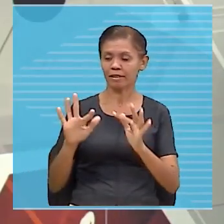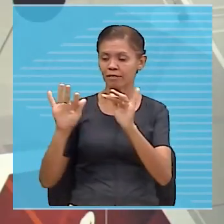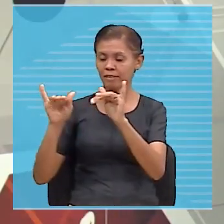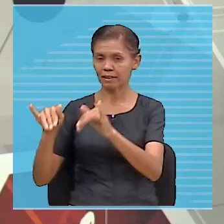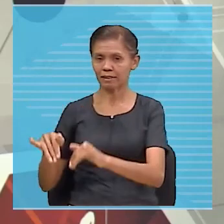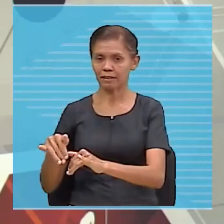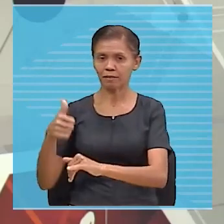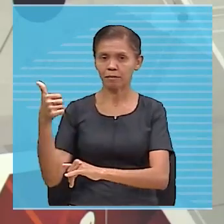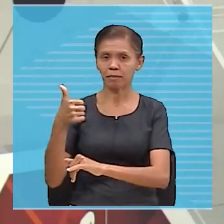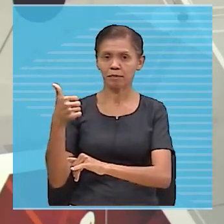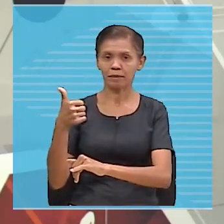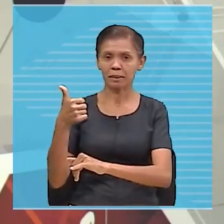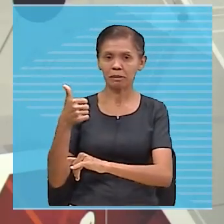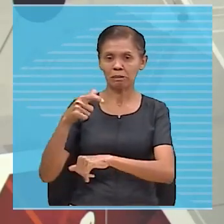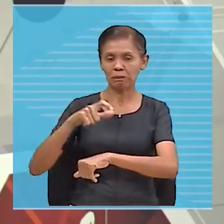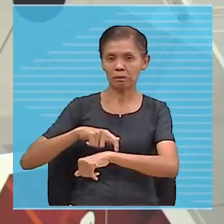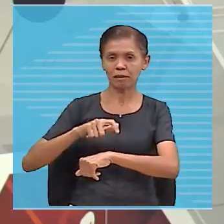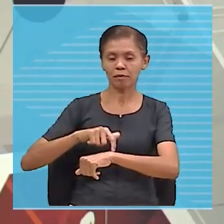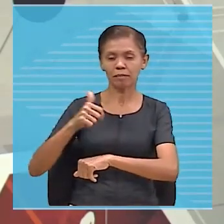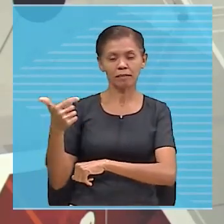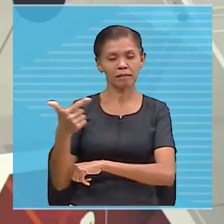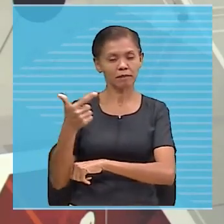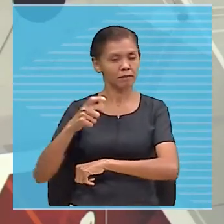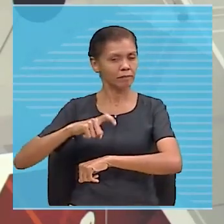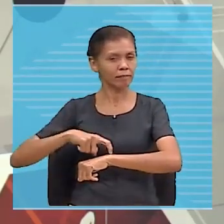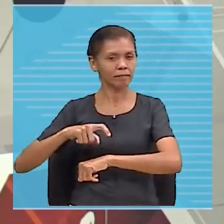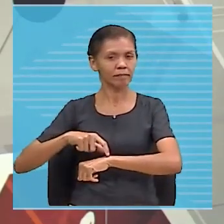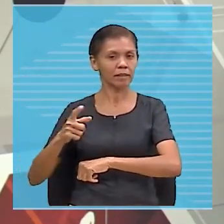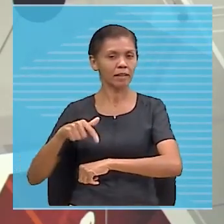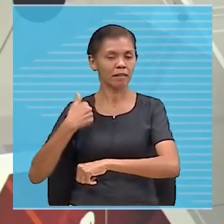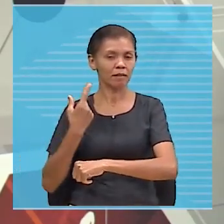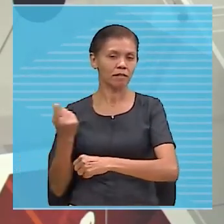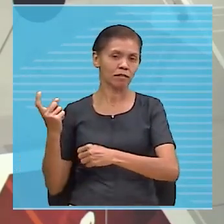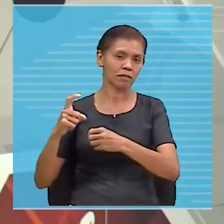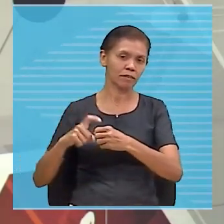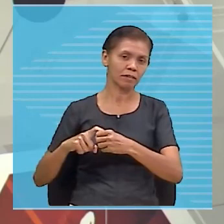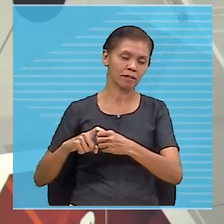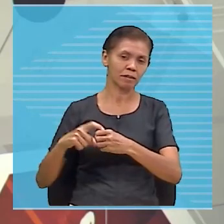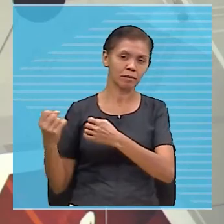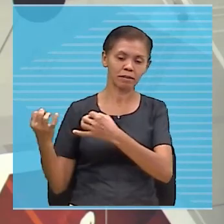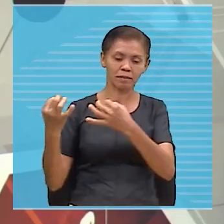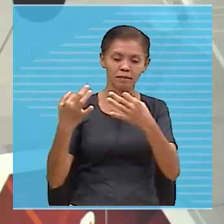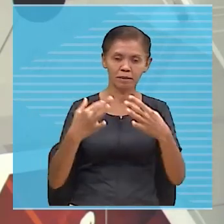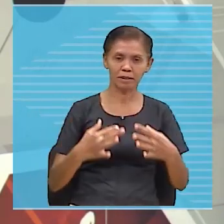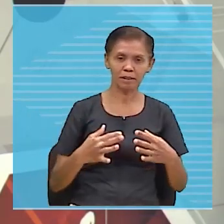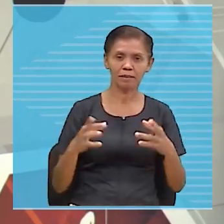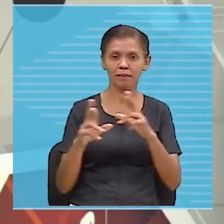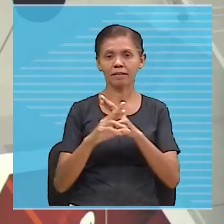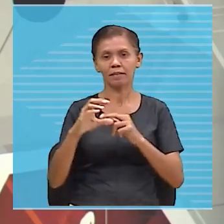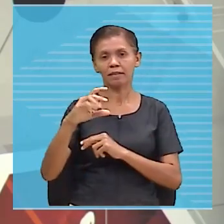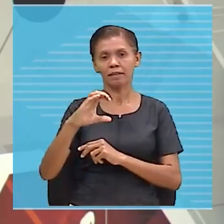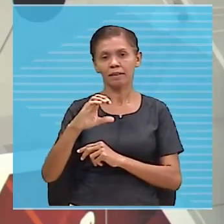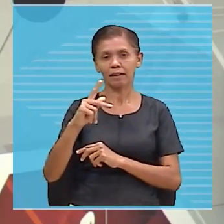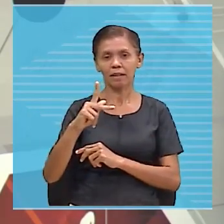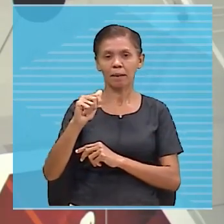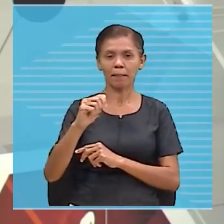primeira aula aqui, tá? No segundo horário, a gente volta a falar sobre essa capacitância. Eu falo aqui